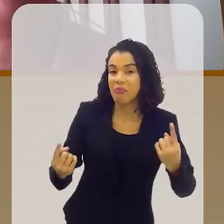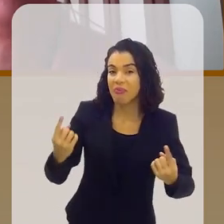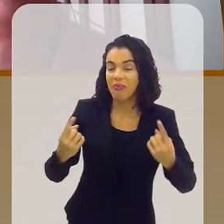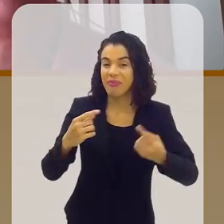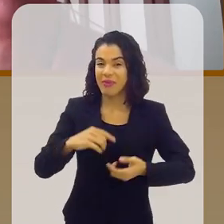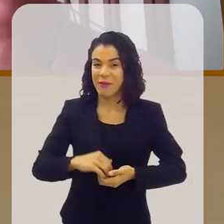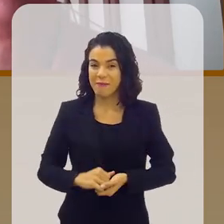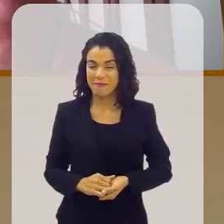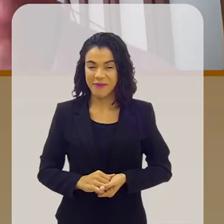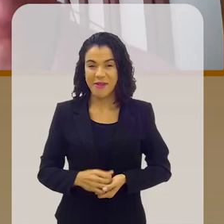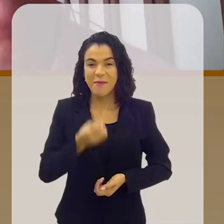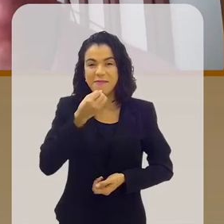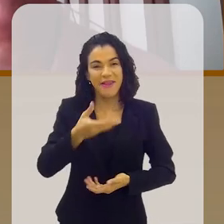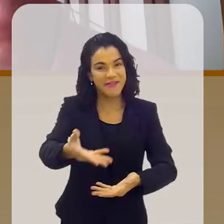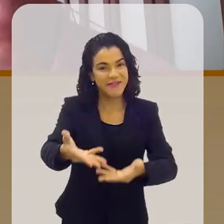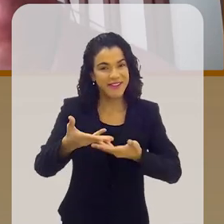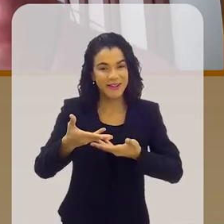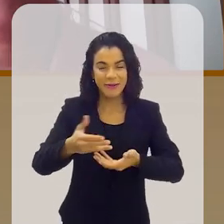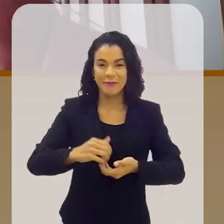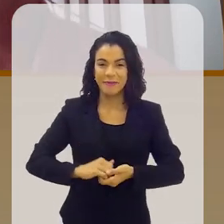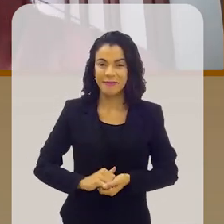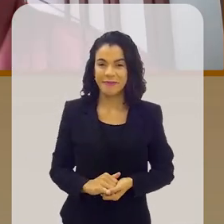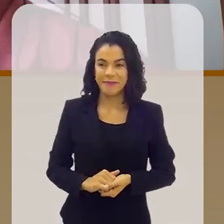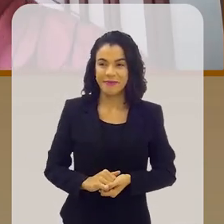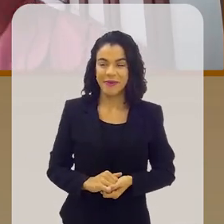sombra da Tamarineira? Seja bem-vindo.